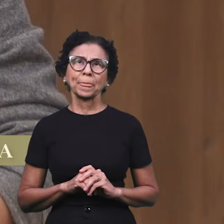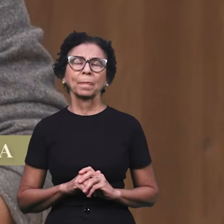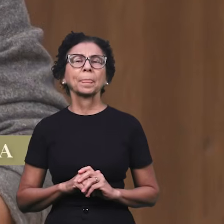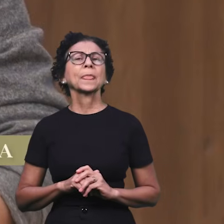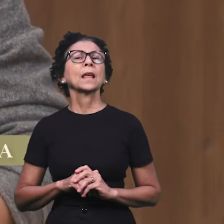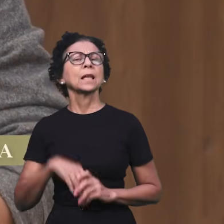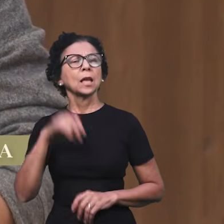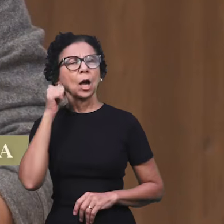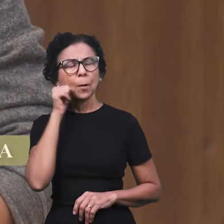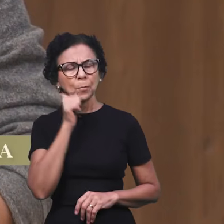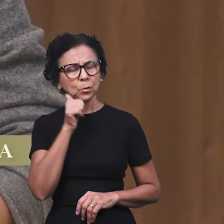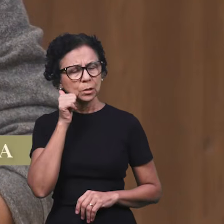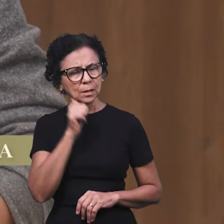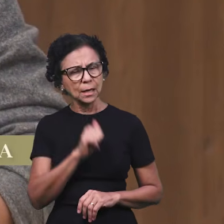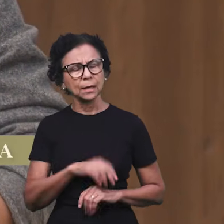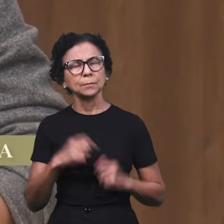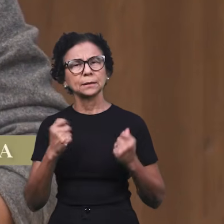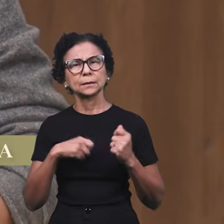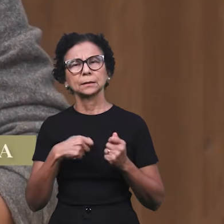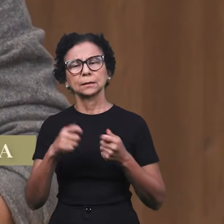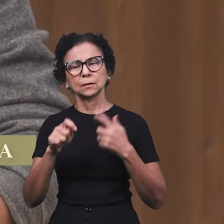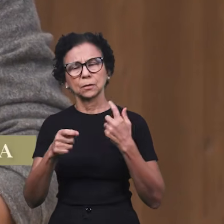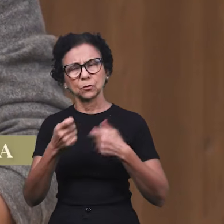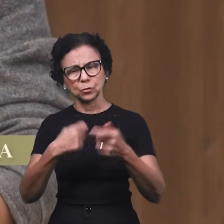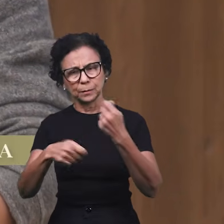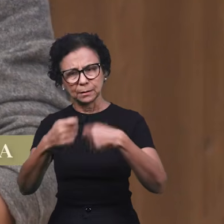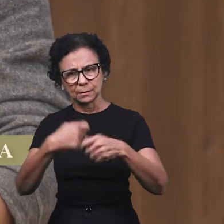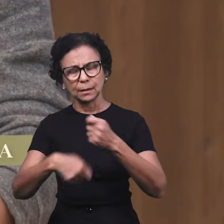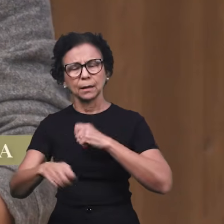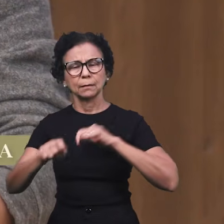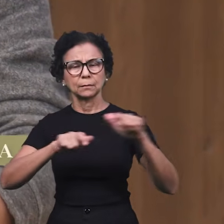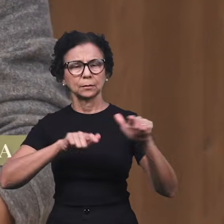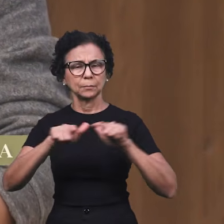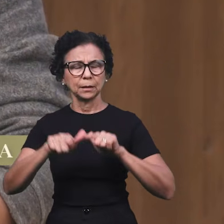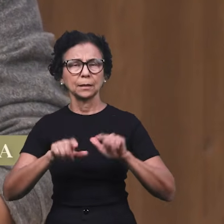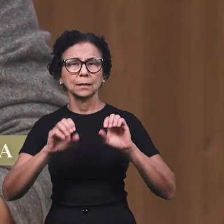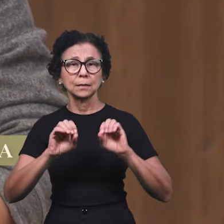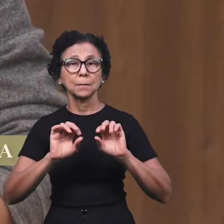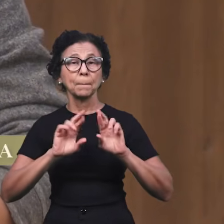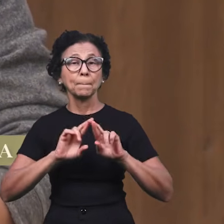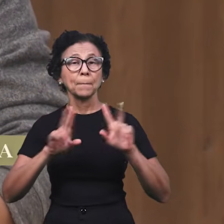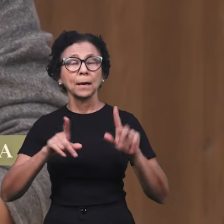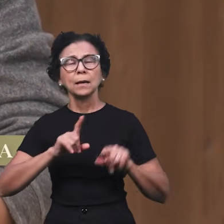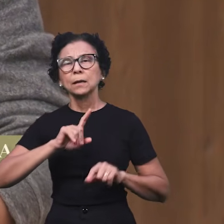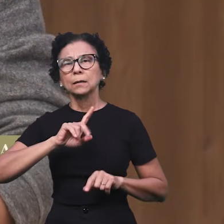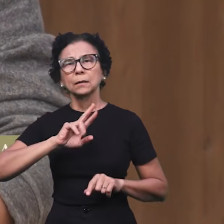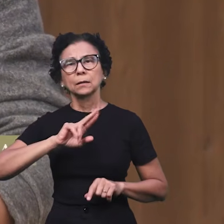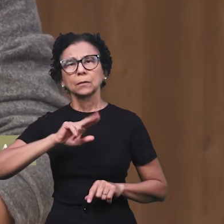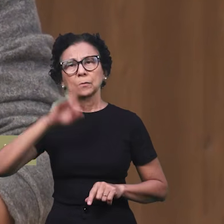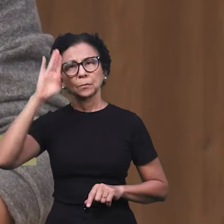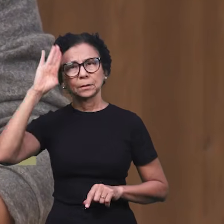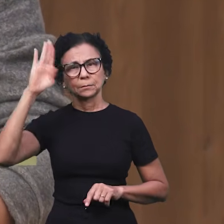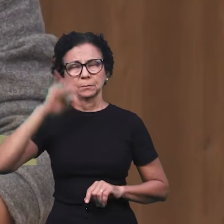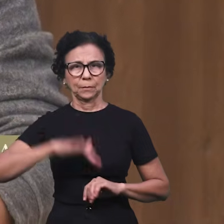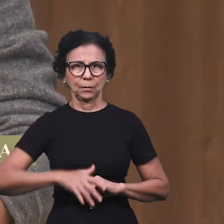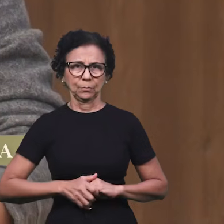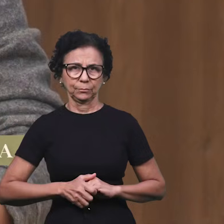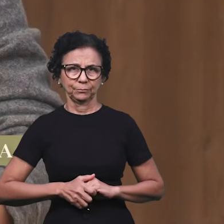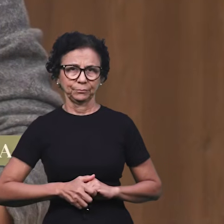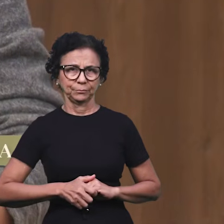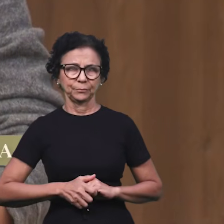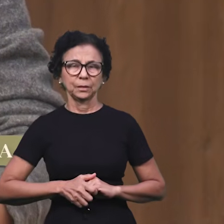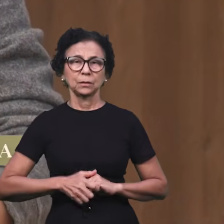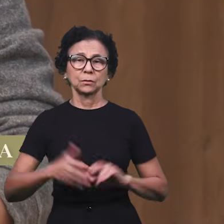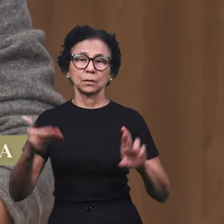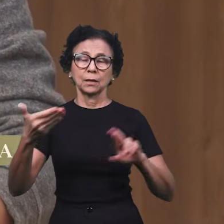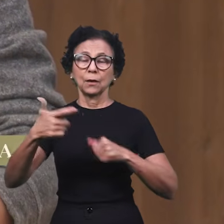trabalha, ela administra, então nós não estamos falando disso, mas a gente está falando do ponto que o Senhor nos colocou. Então o Senhor nos fez